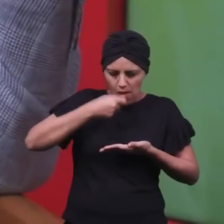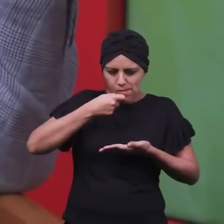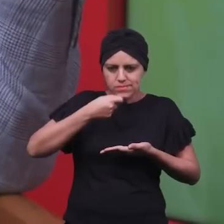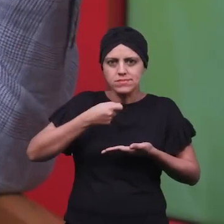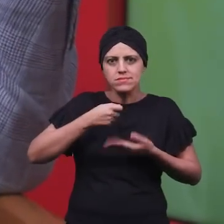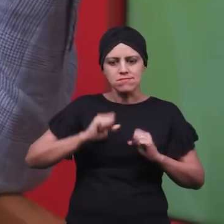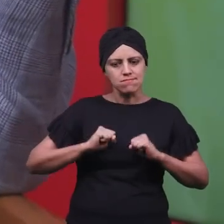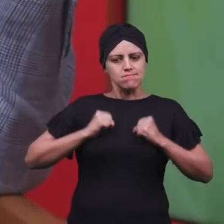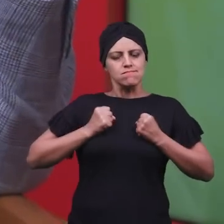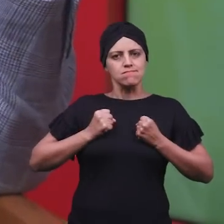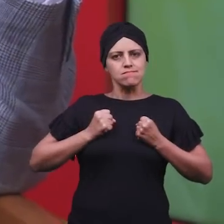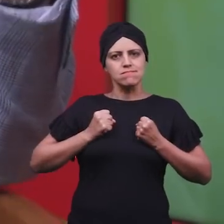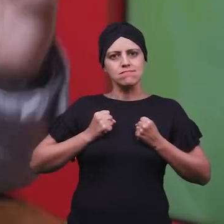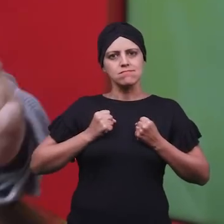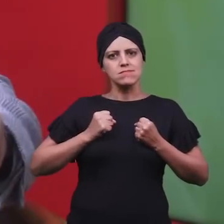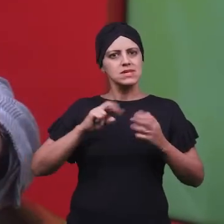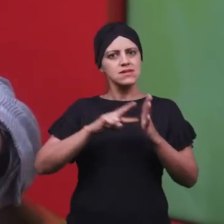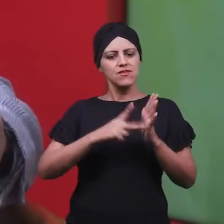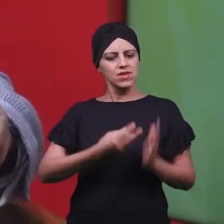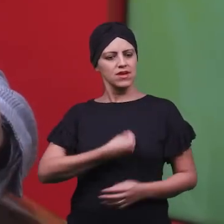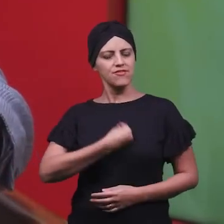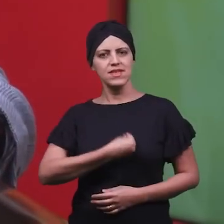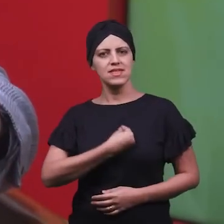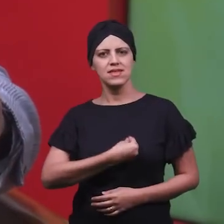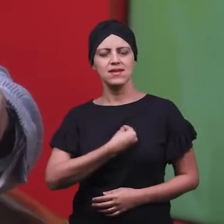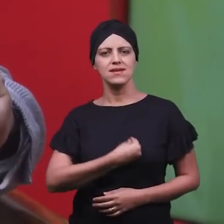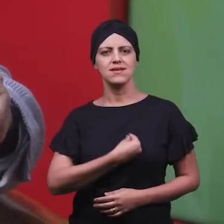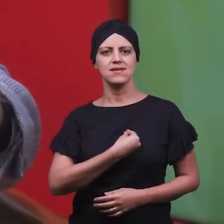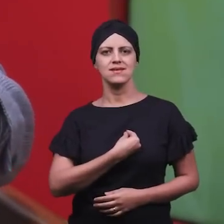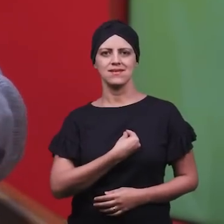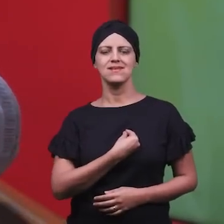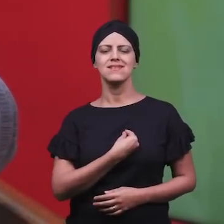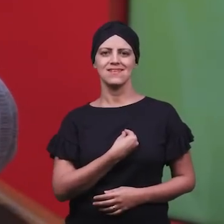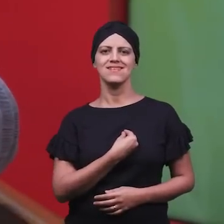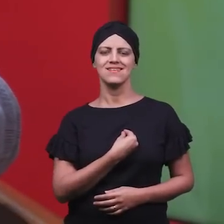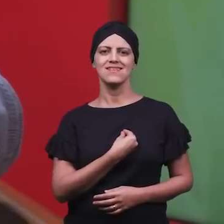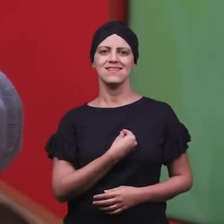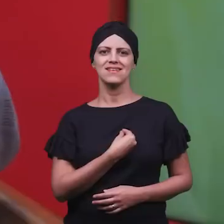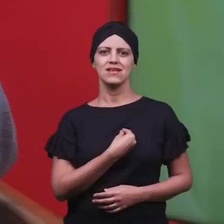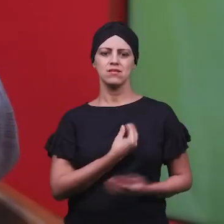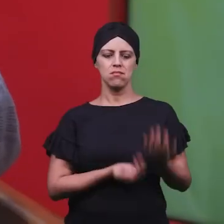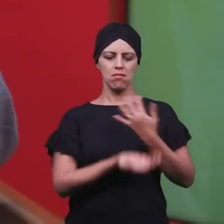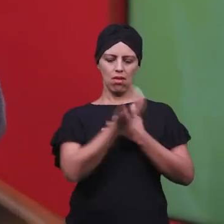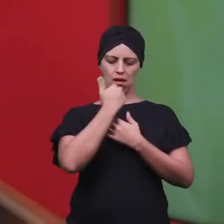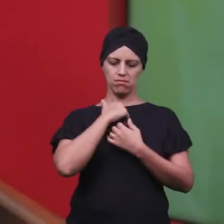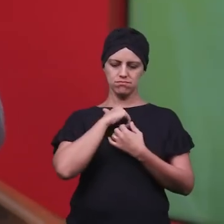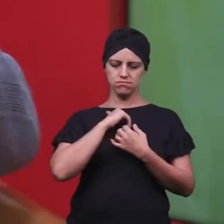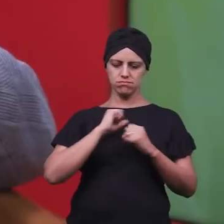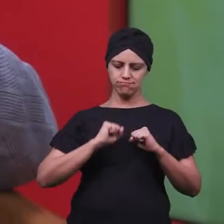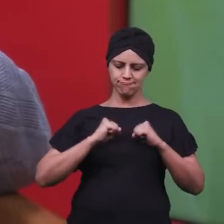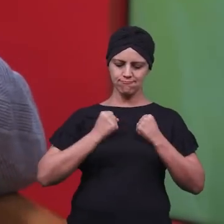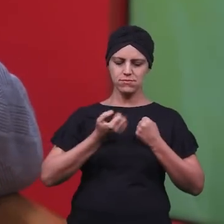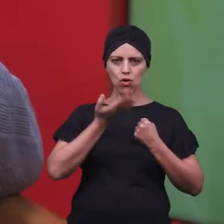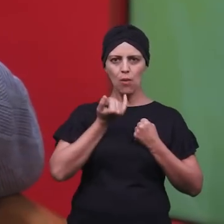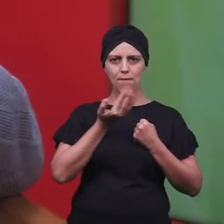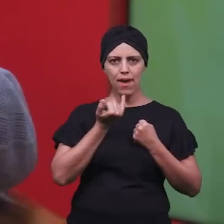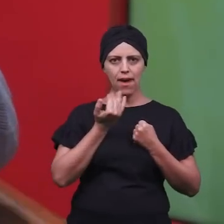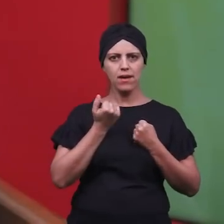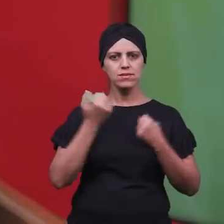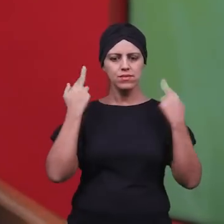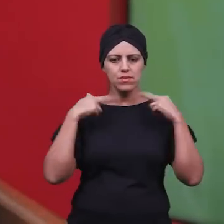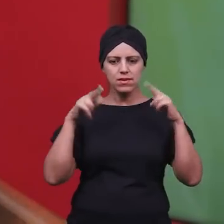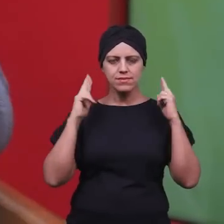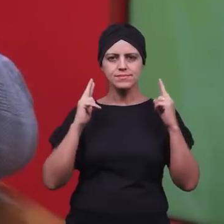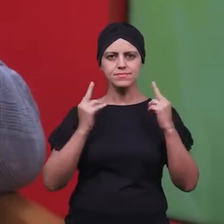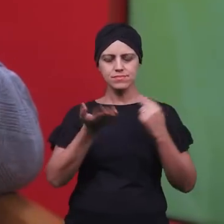na porta era de vida. E lá dentro, o cordeiro é como se ele estivesse ressuscitado, porque estava dando vida para eles. Eles